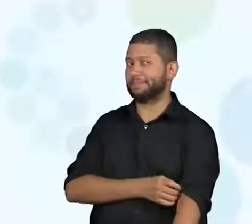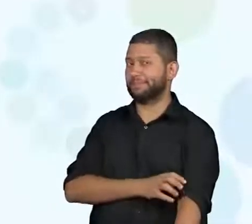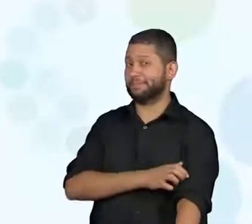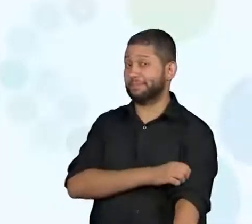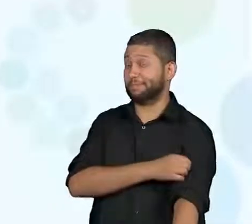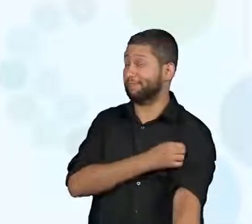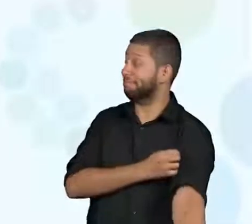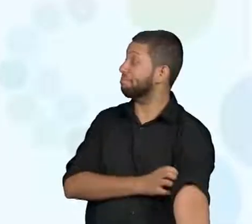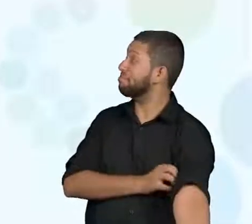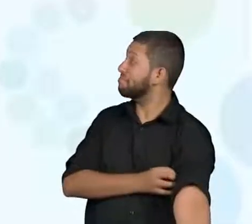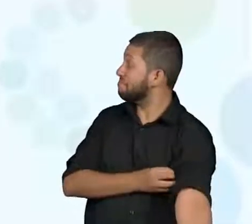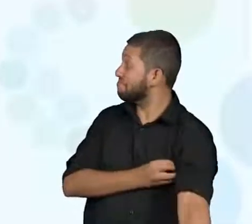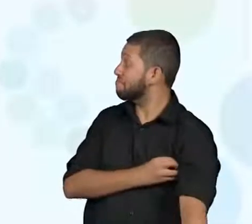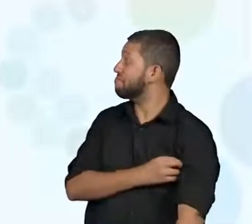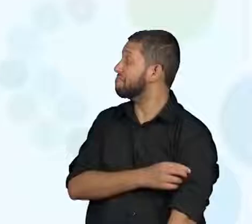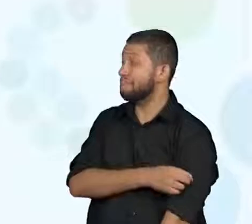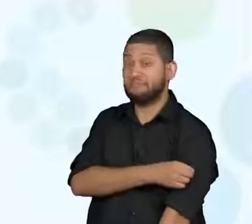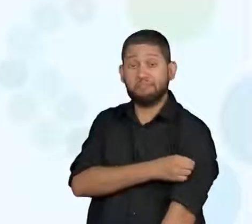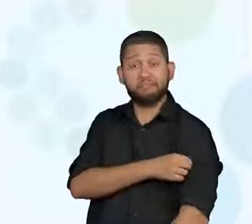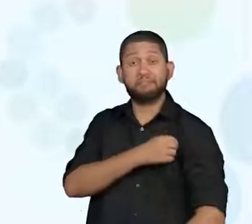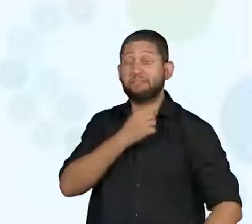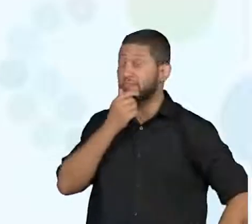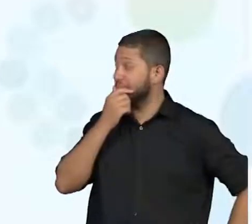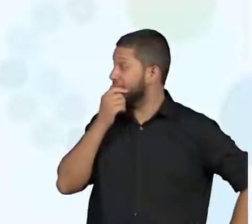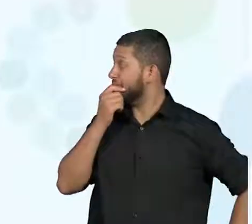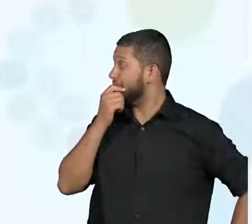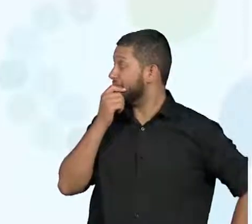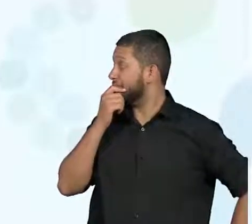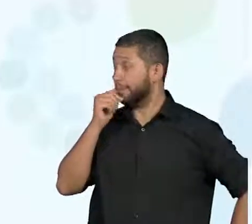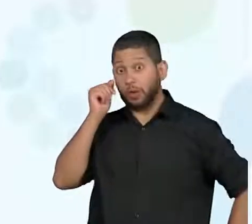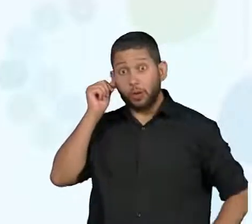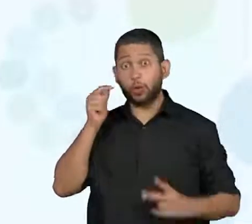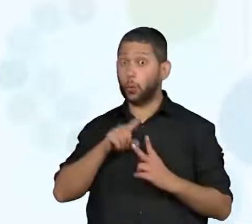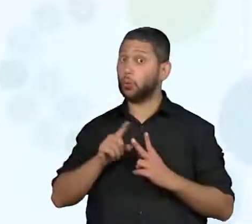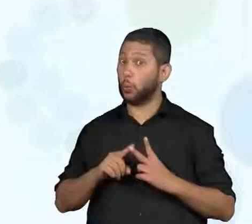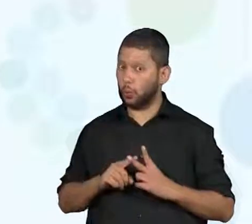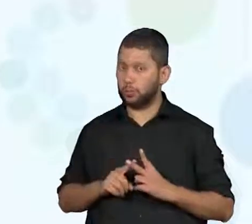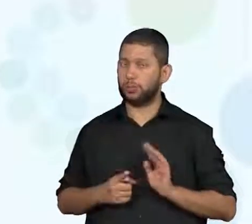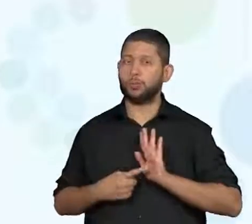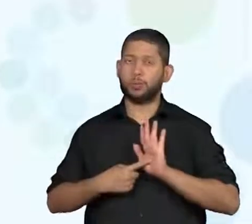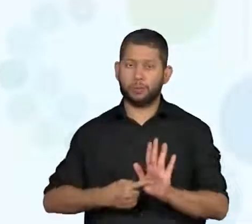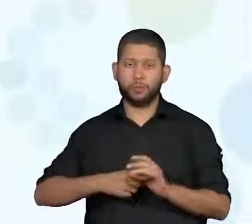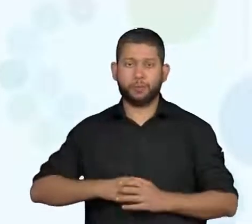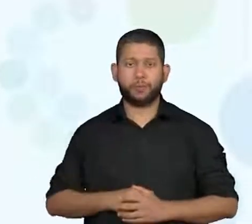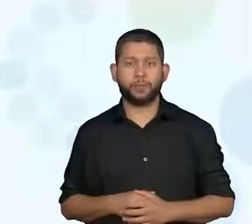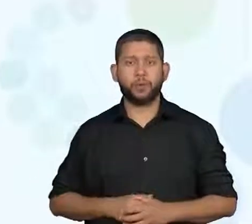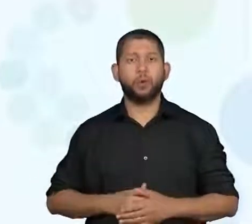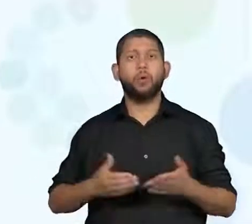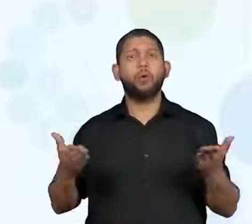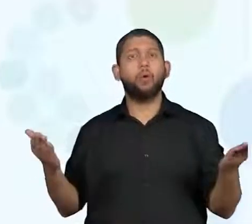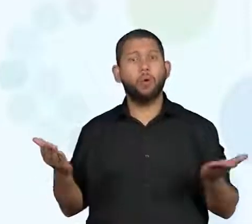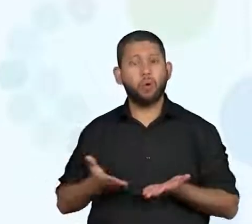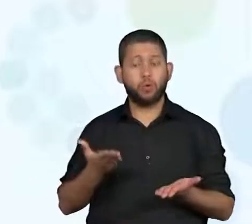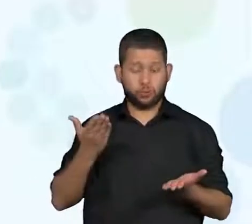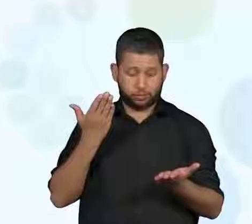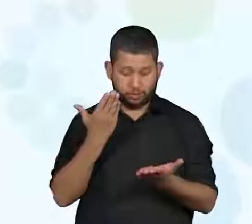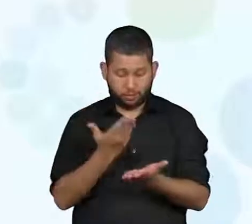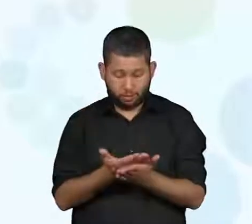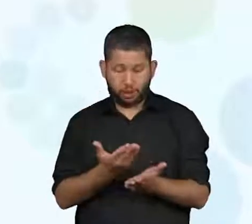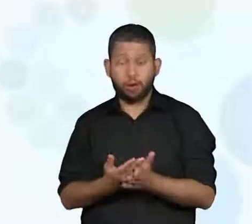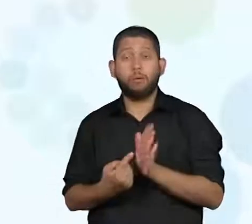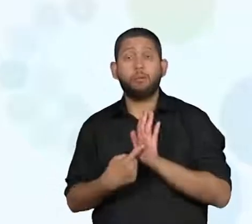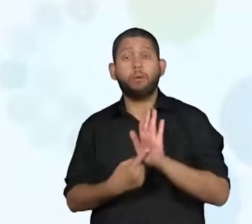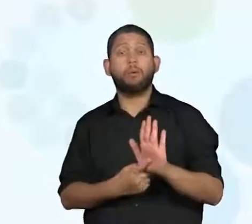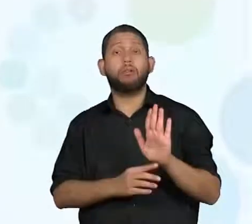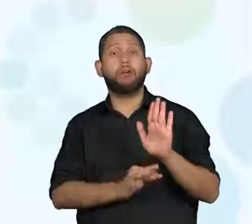que? Então, os dois formatos. Vamos destacar, como eu disse, que este tipo de texto,